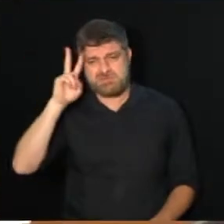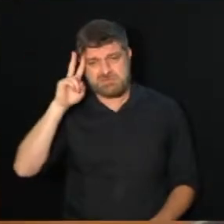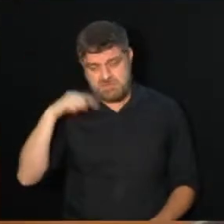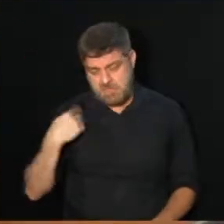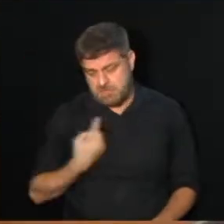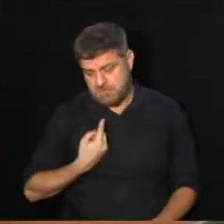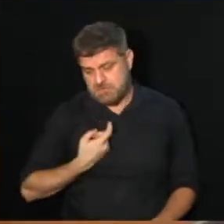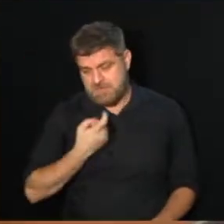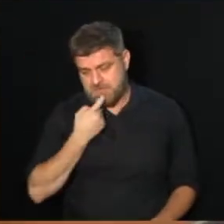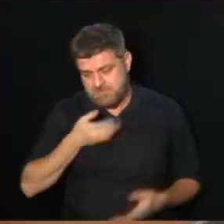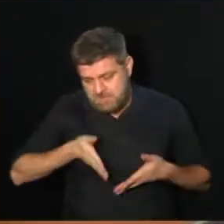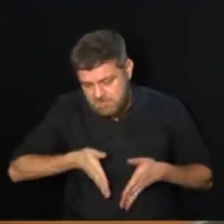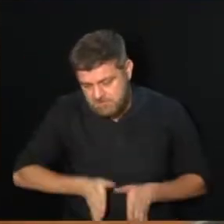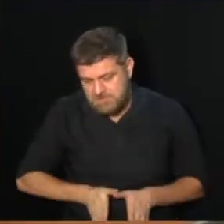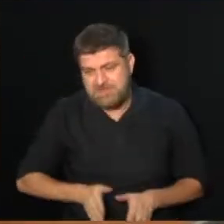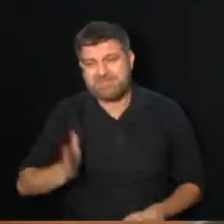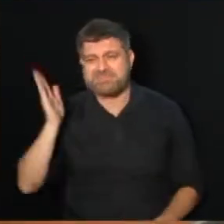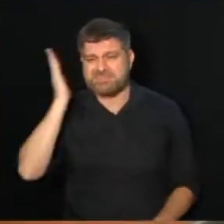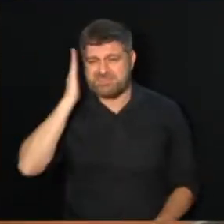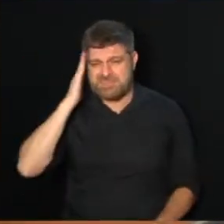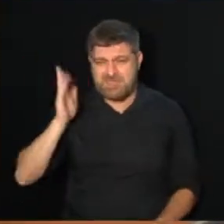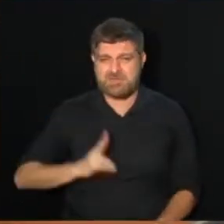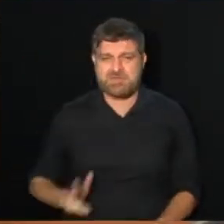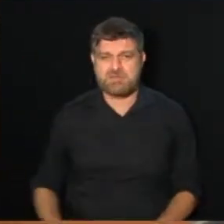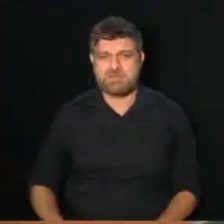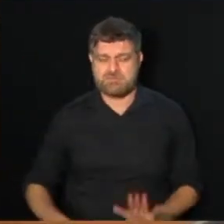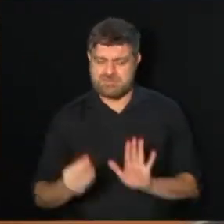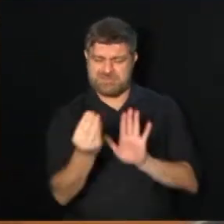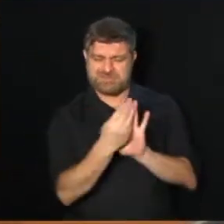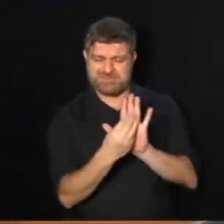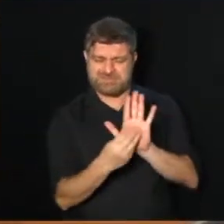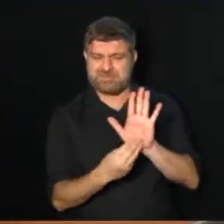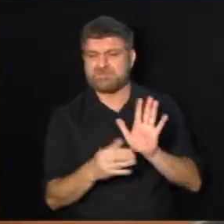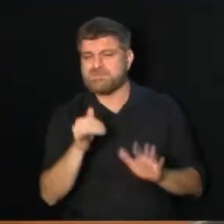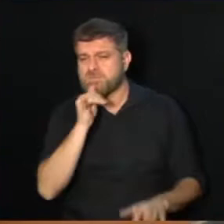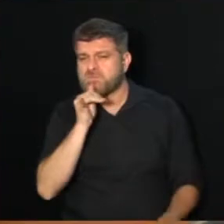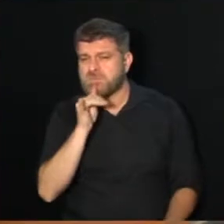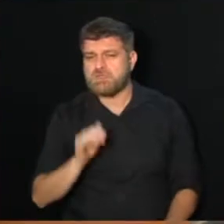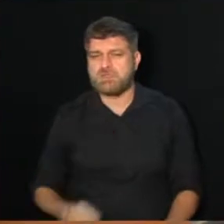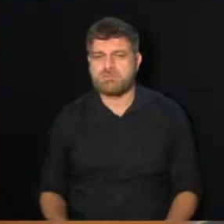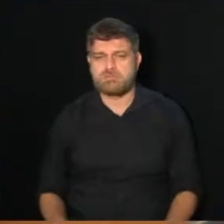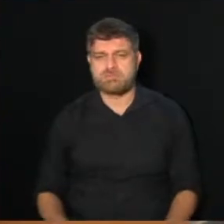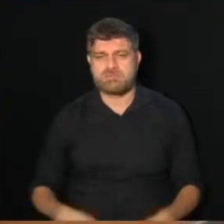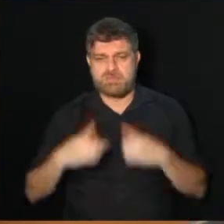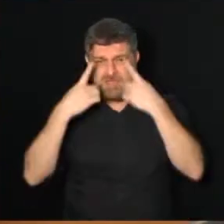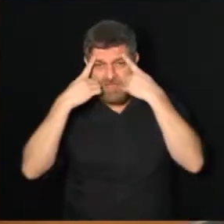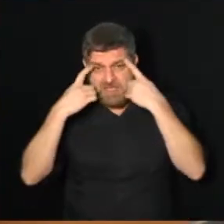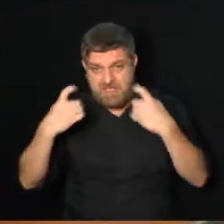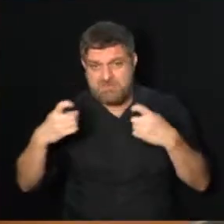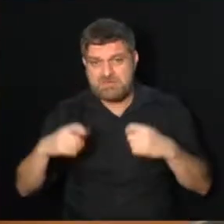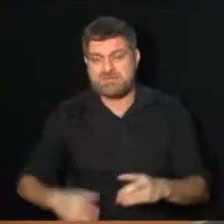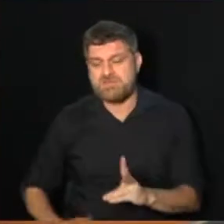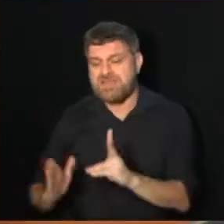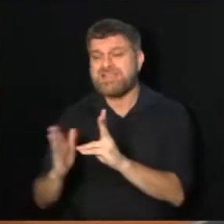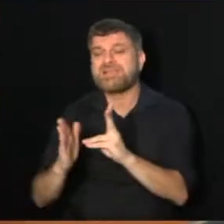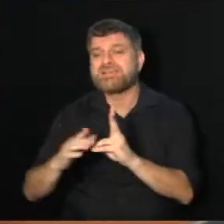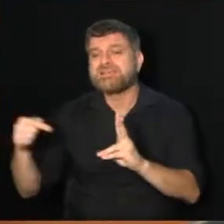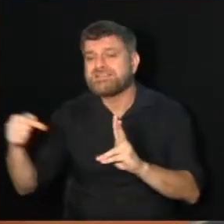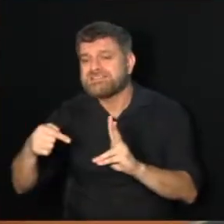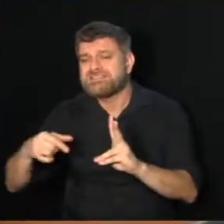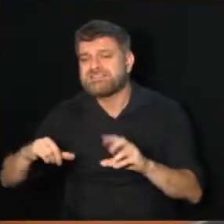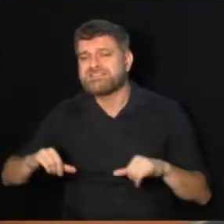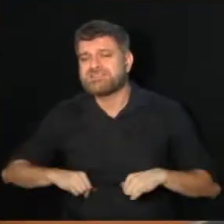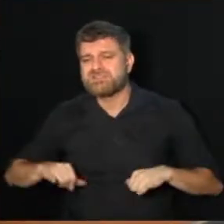que nasceu aqui, sabe disso, né? Eu fiz algumas anotações aqui, por exemplo, no caso da violência contra os povos indígenas, né? É